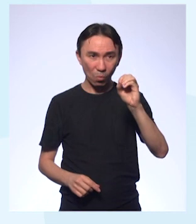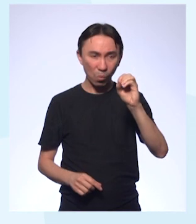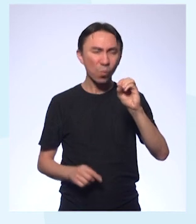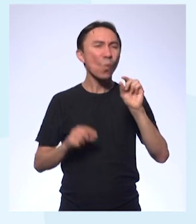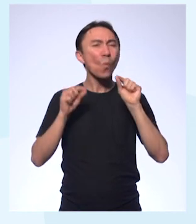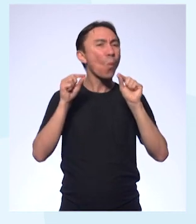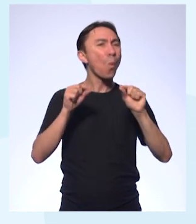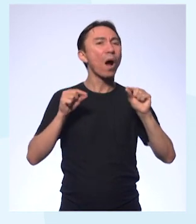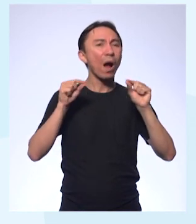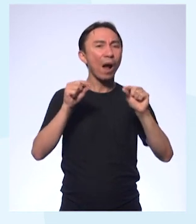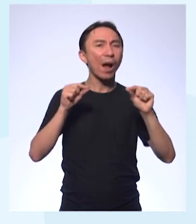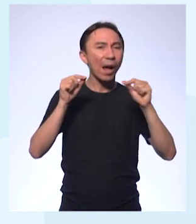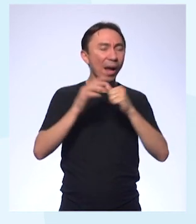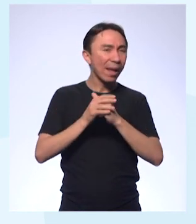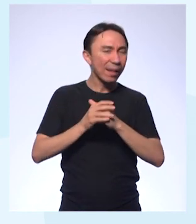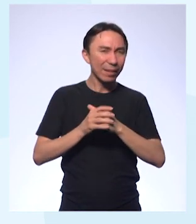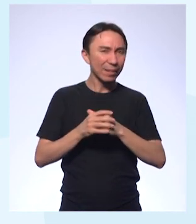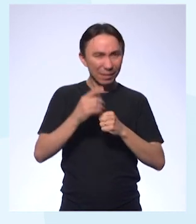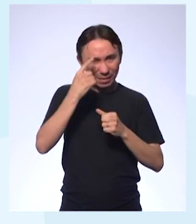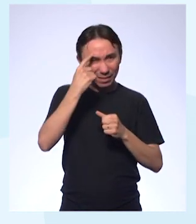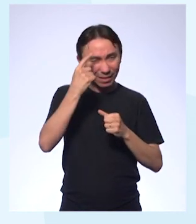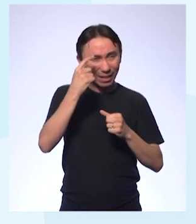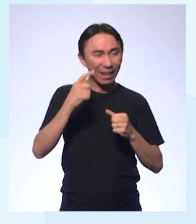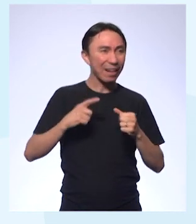permitir que as misturas